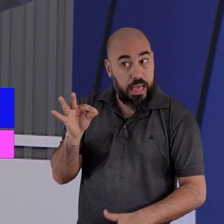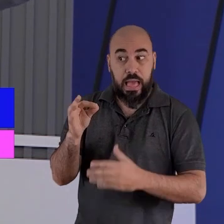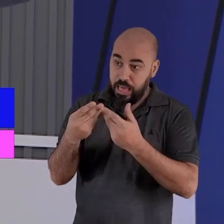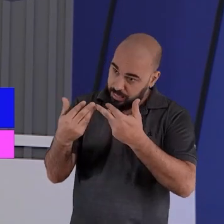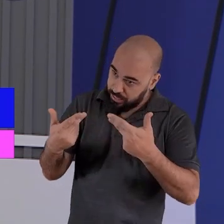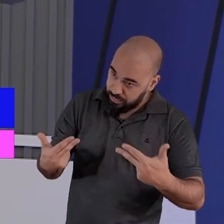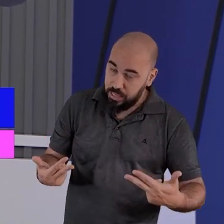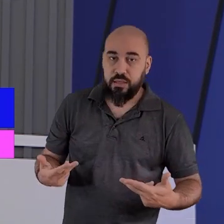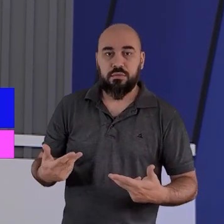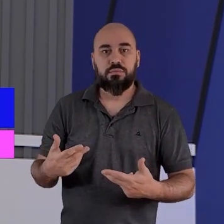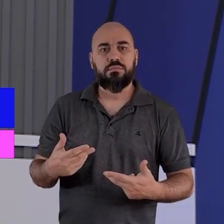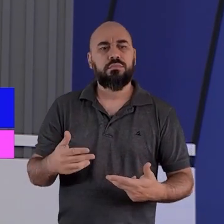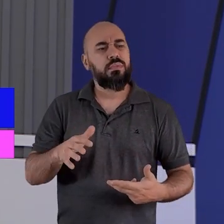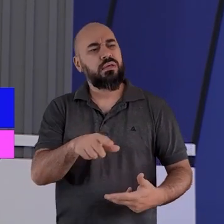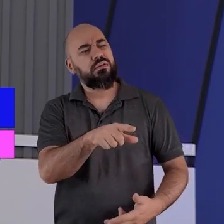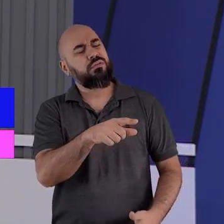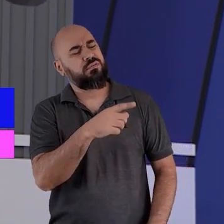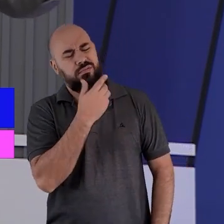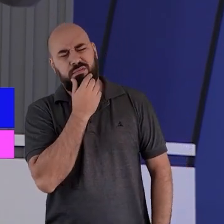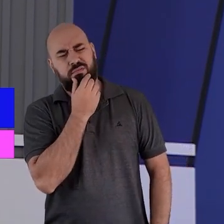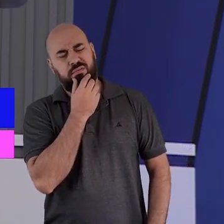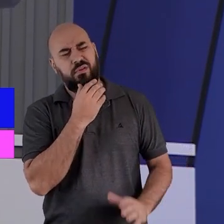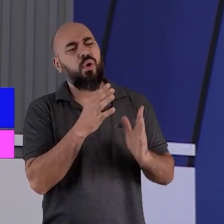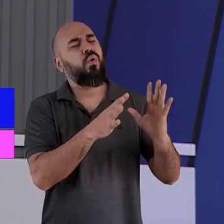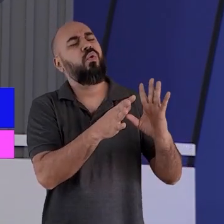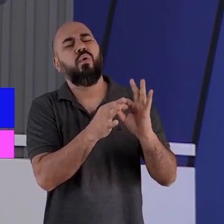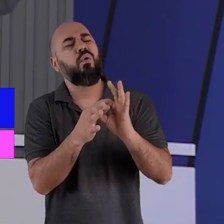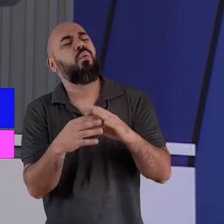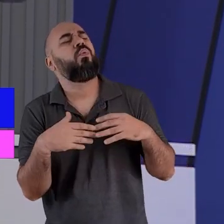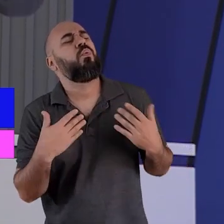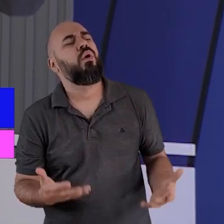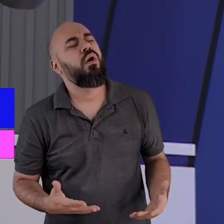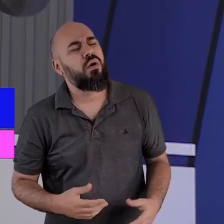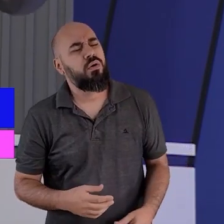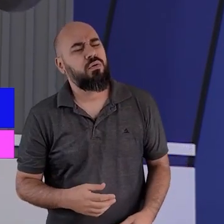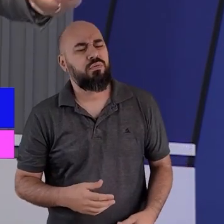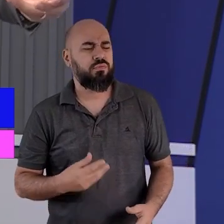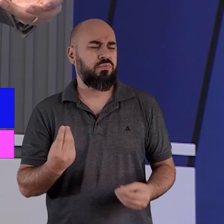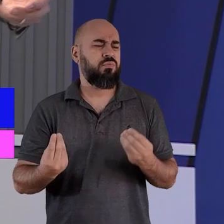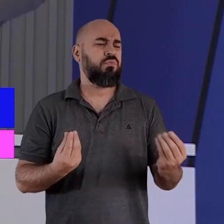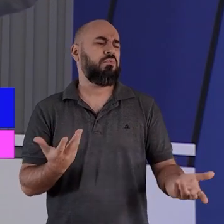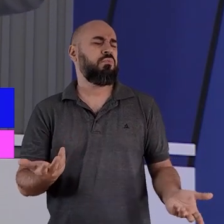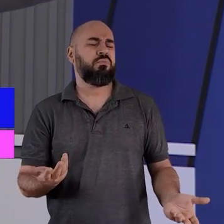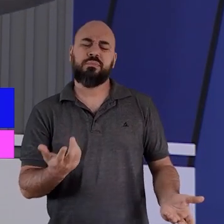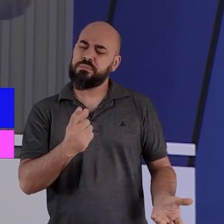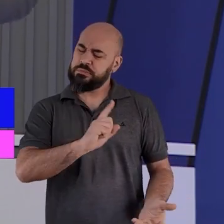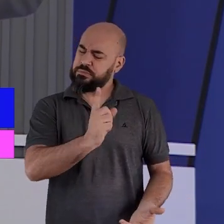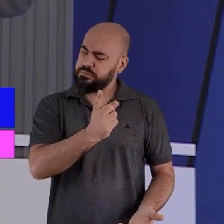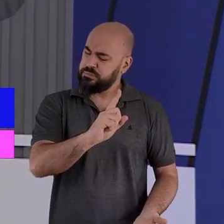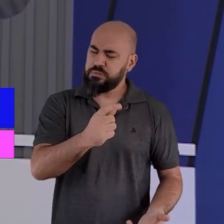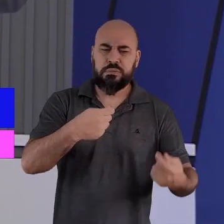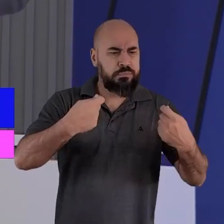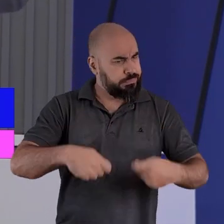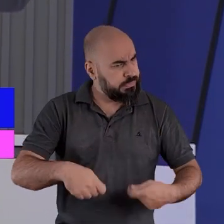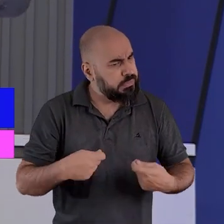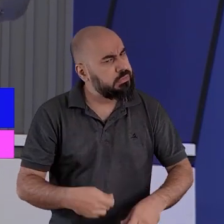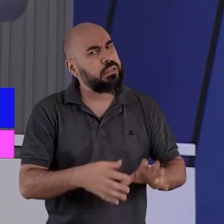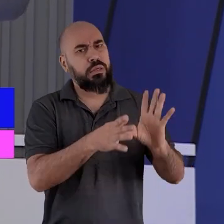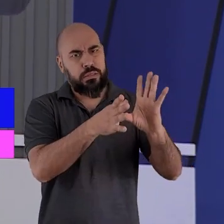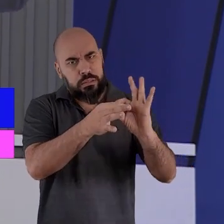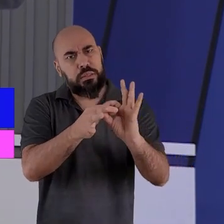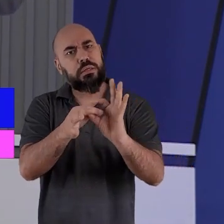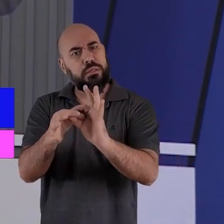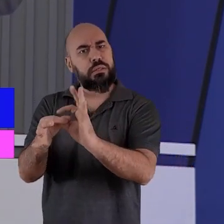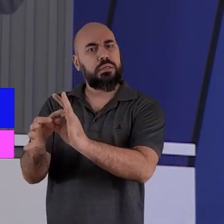doutrina, ou querem dizer às pessoas como elas devem fazer, ou como elas devem viver. Mas você não pode tirar um verso